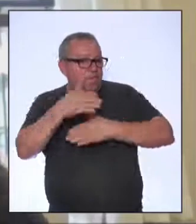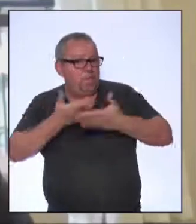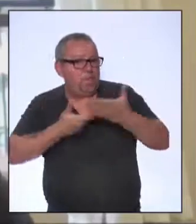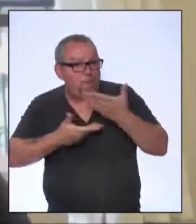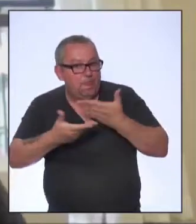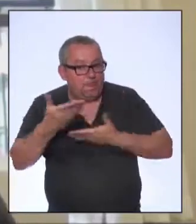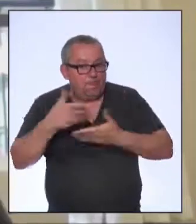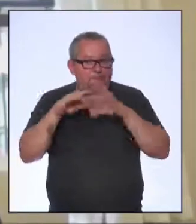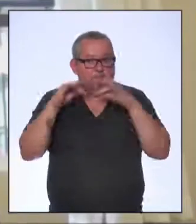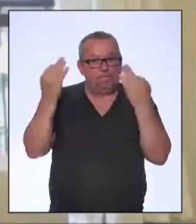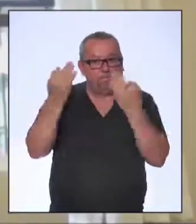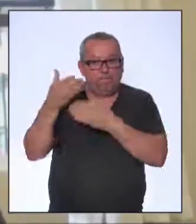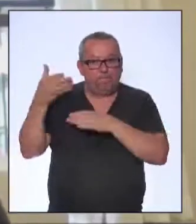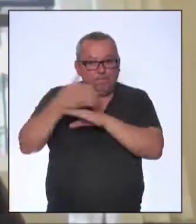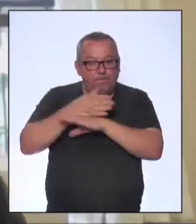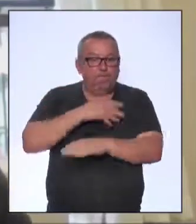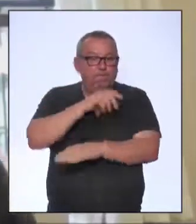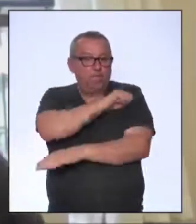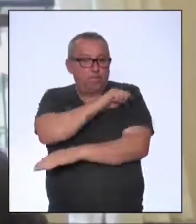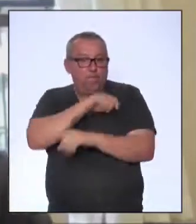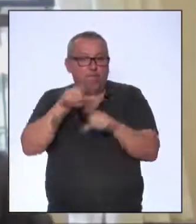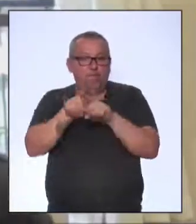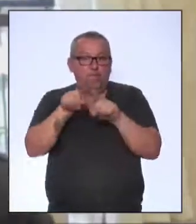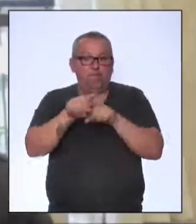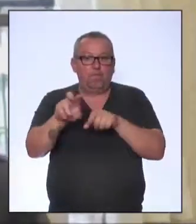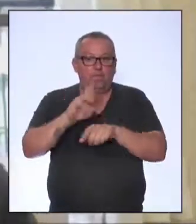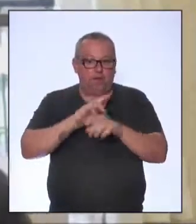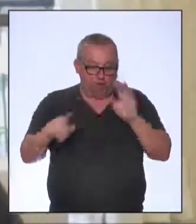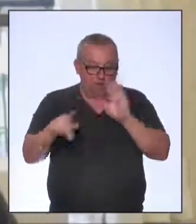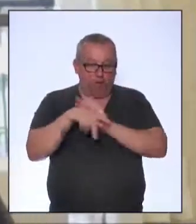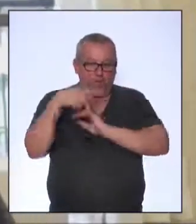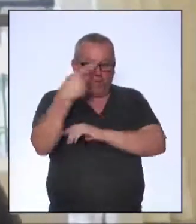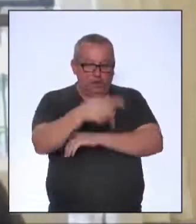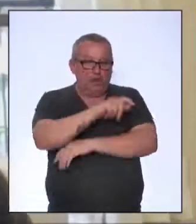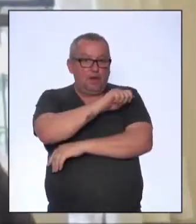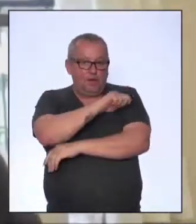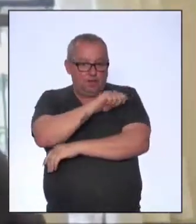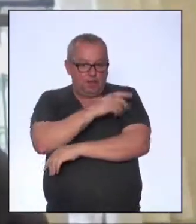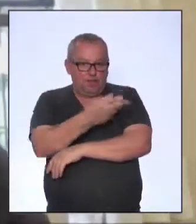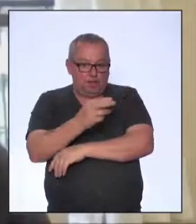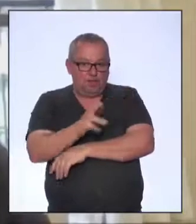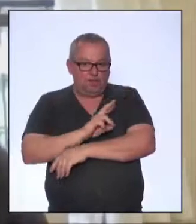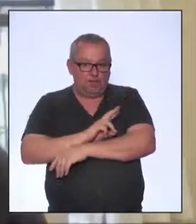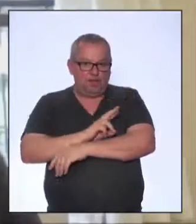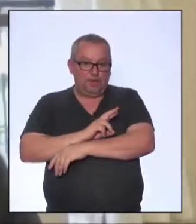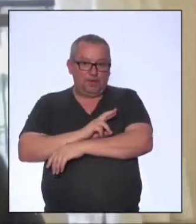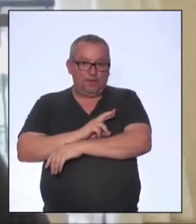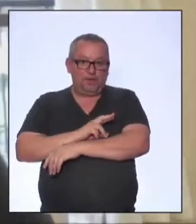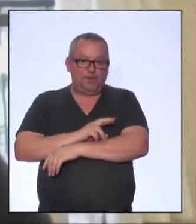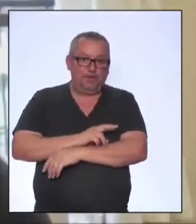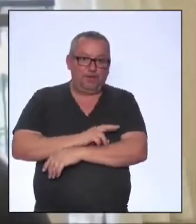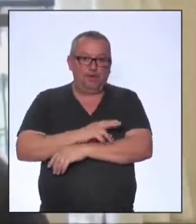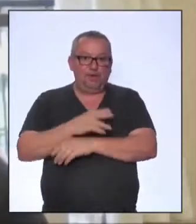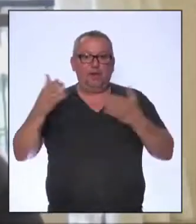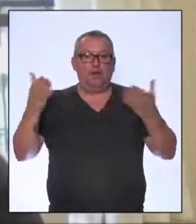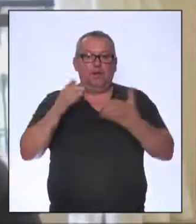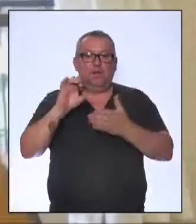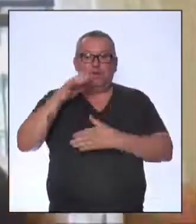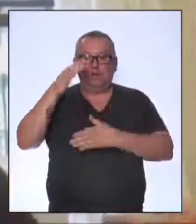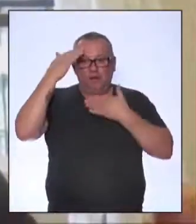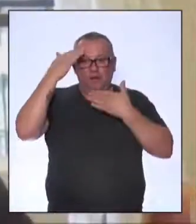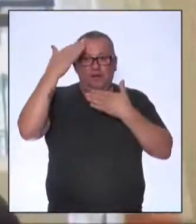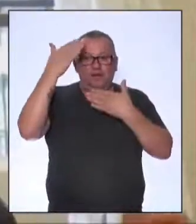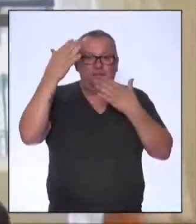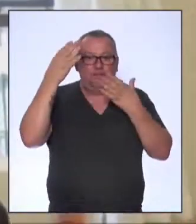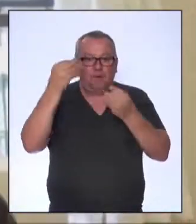traga uma família junto, traga os alunos, porque as respostas vêm deles. Eles trazem as respostas. Raquel, eu só tenho que agradecer